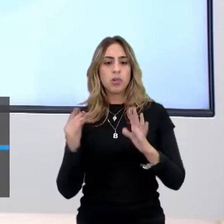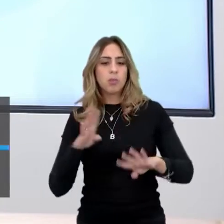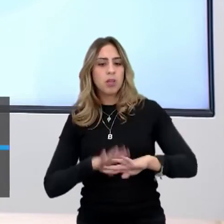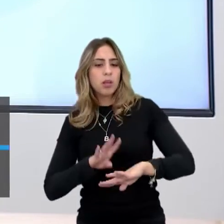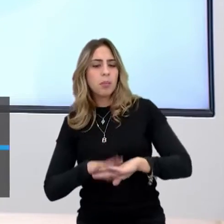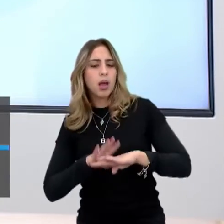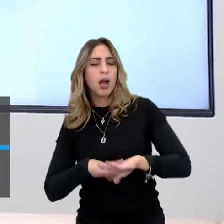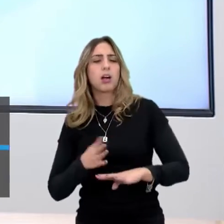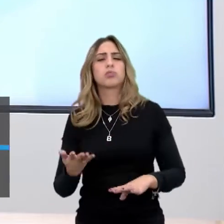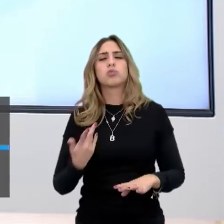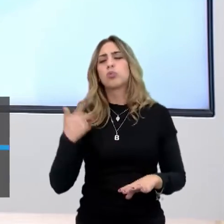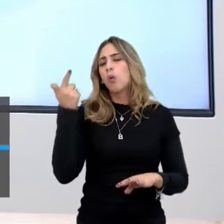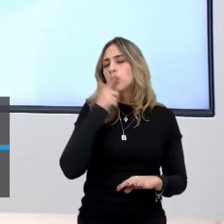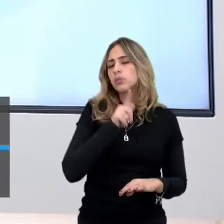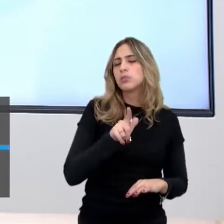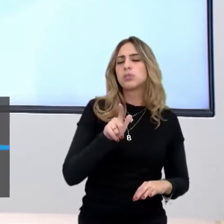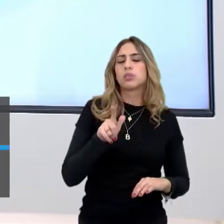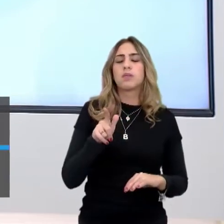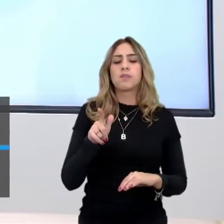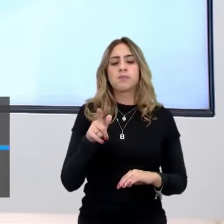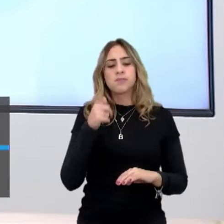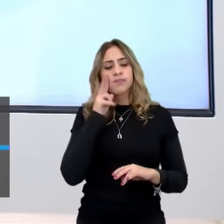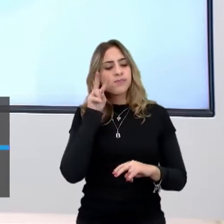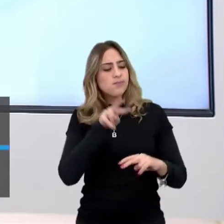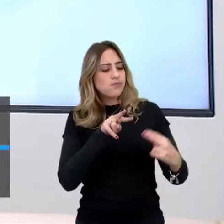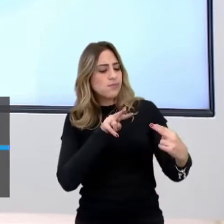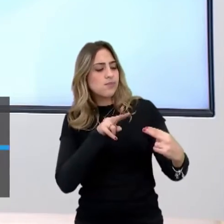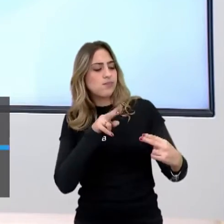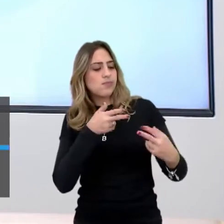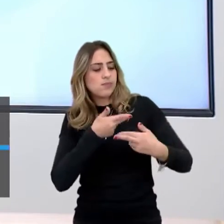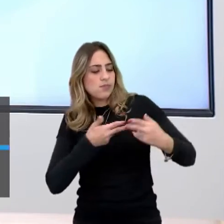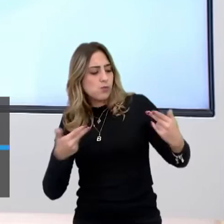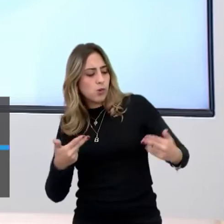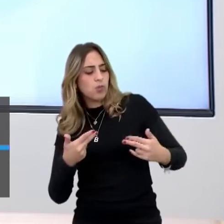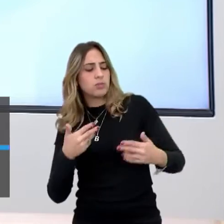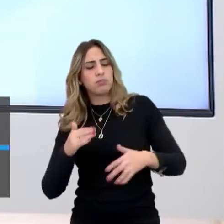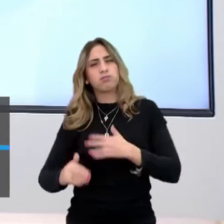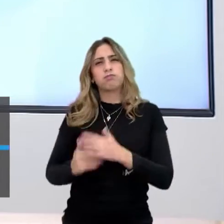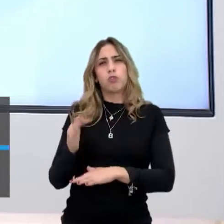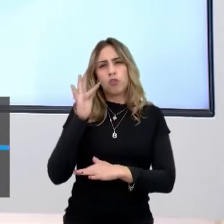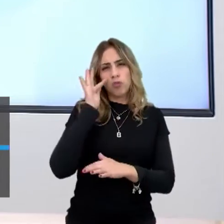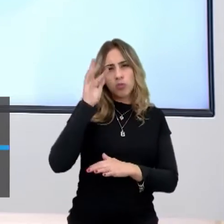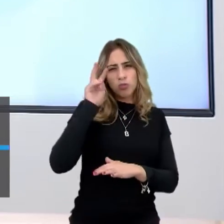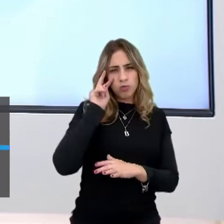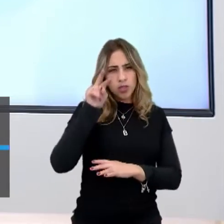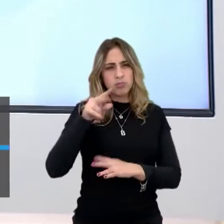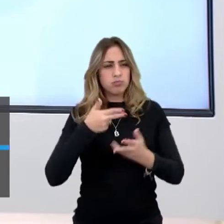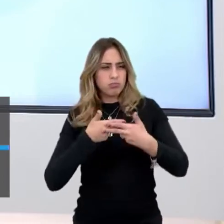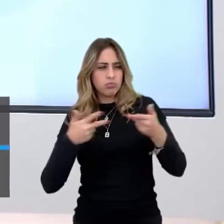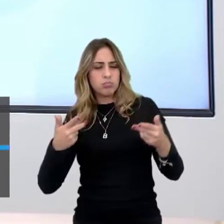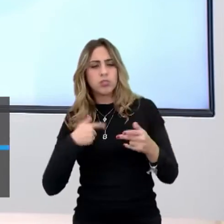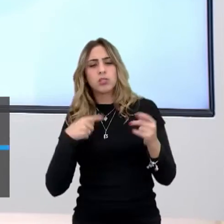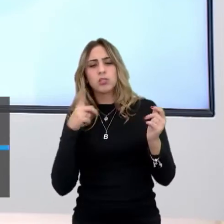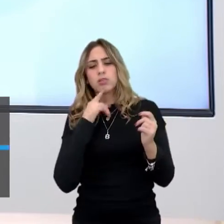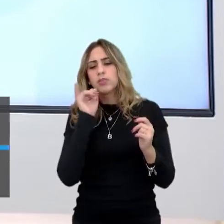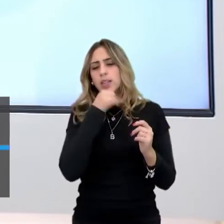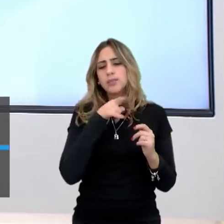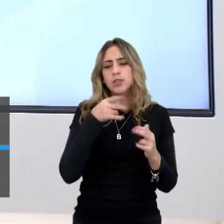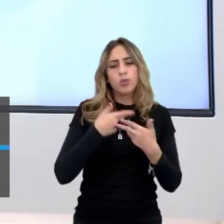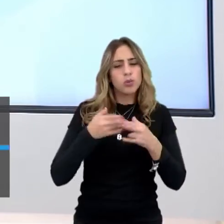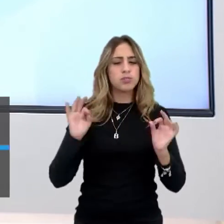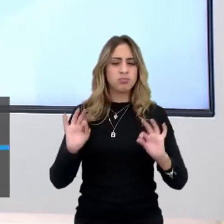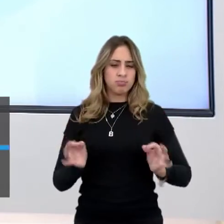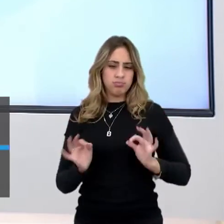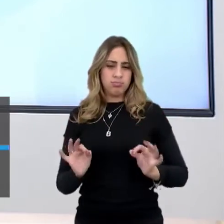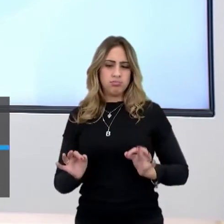matemáticos conseguem prever aí taxas de devastação, aqui no Brasil, infelizmente horrorosas, ok?